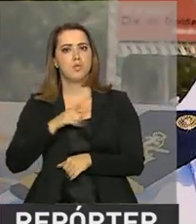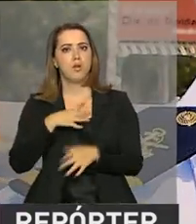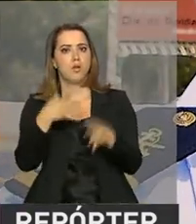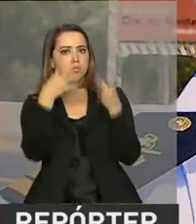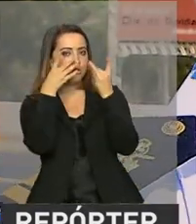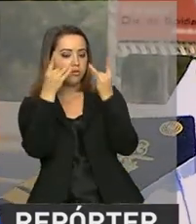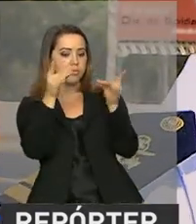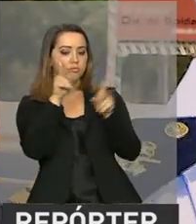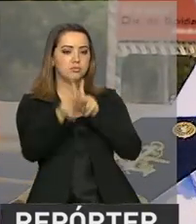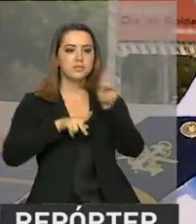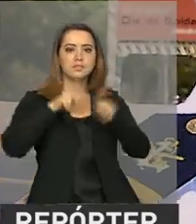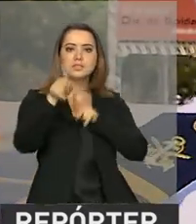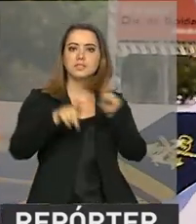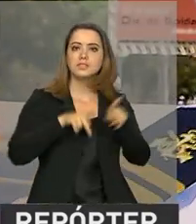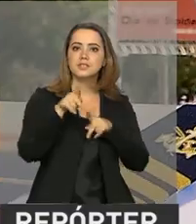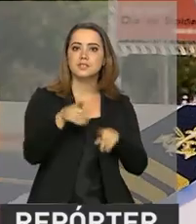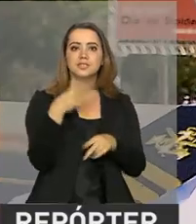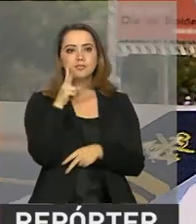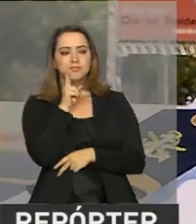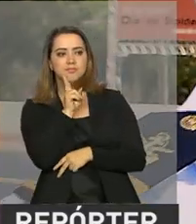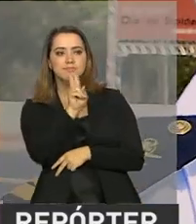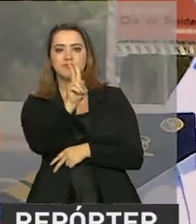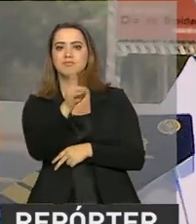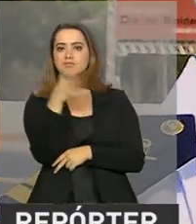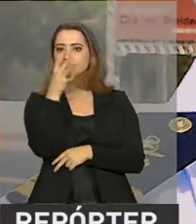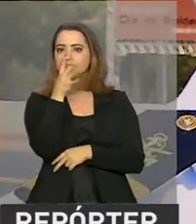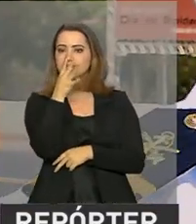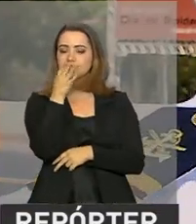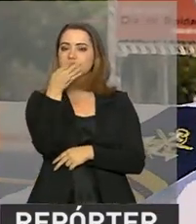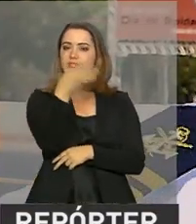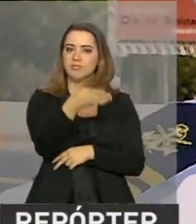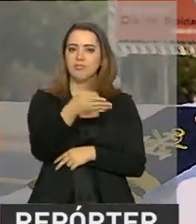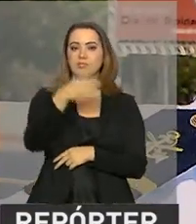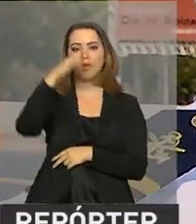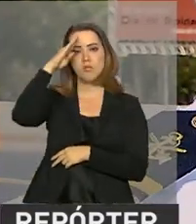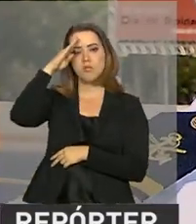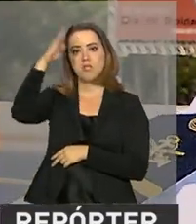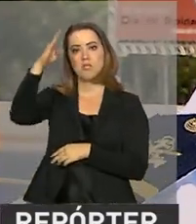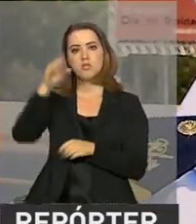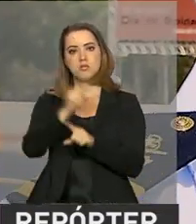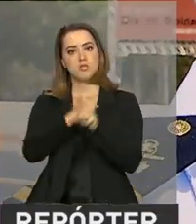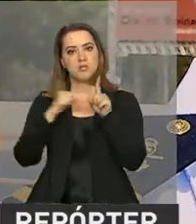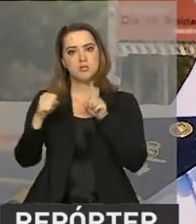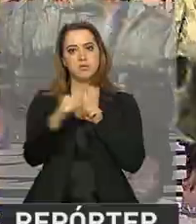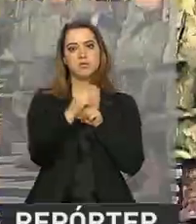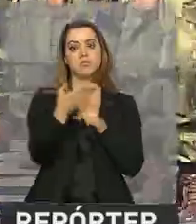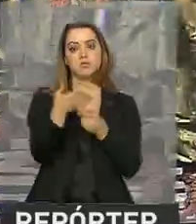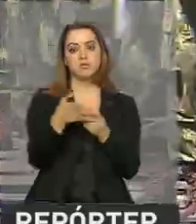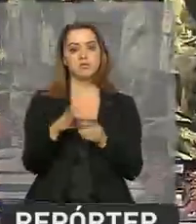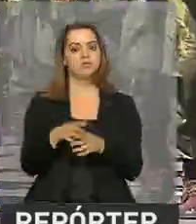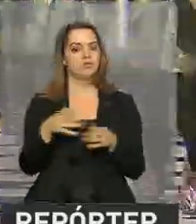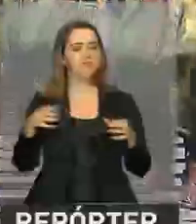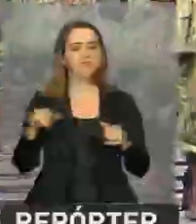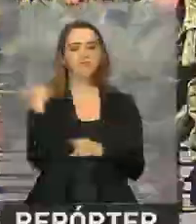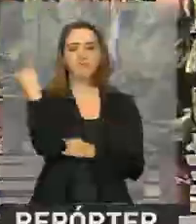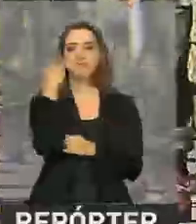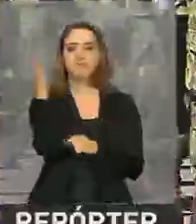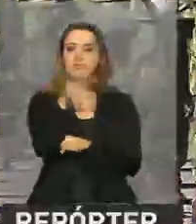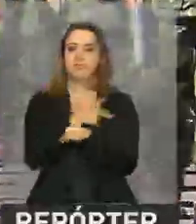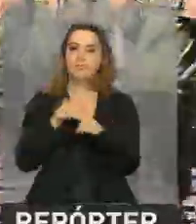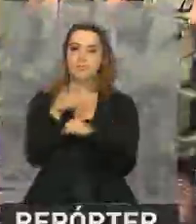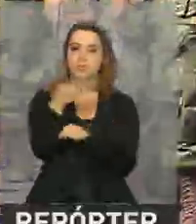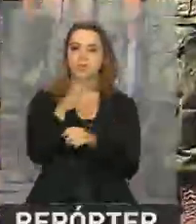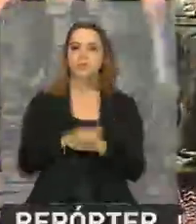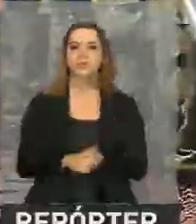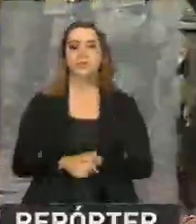externo para prestigiar esse evento n um evento Cívico Militar de grande importância para o país a Banda Marcial do corpo de